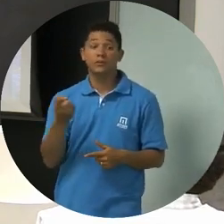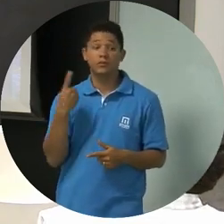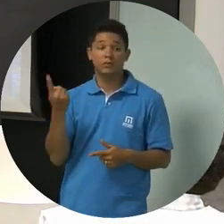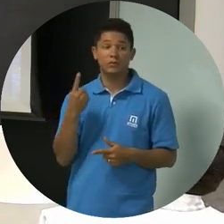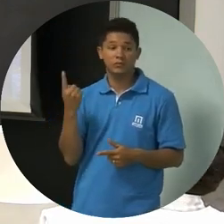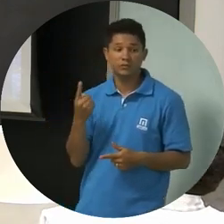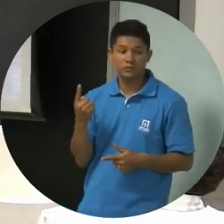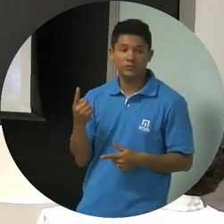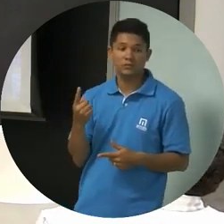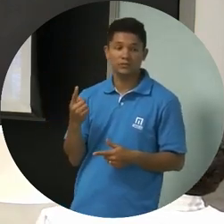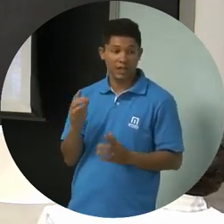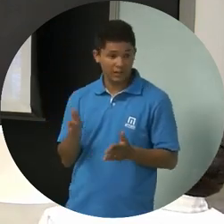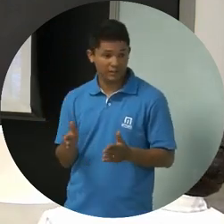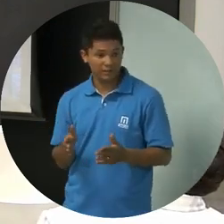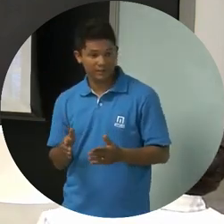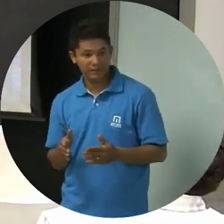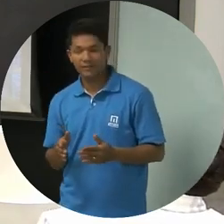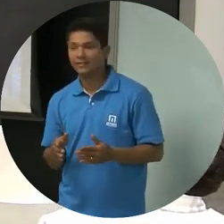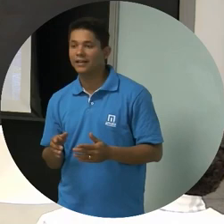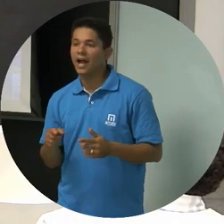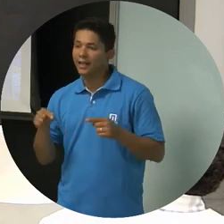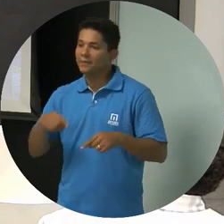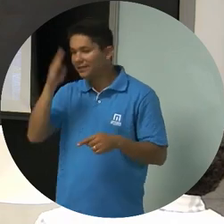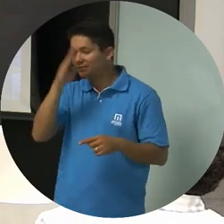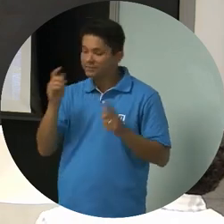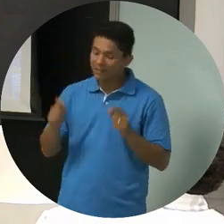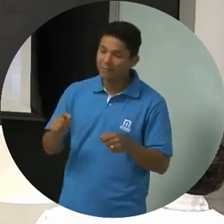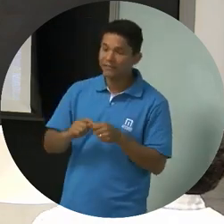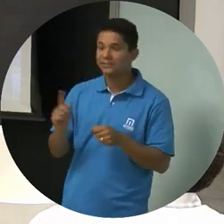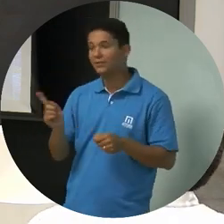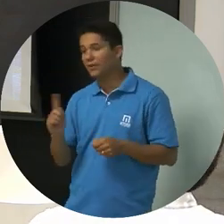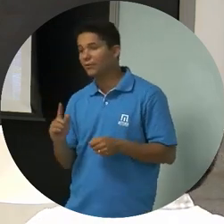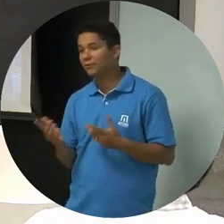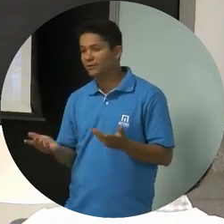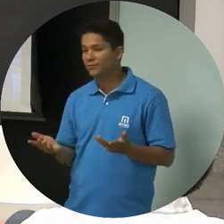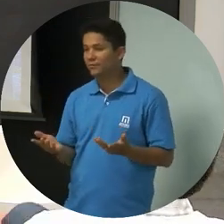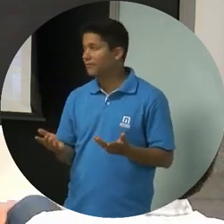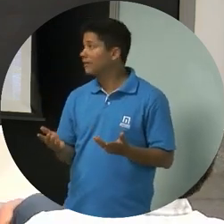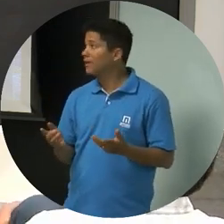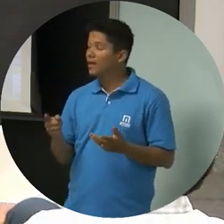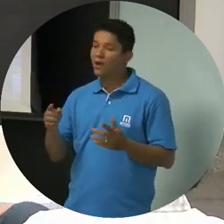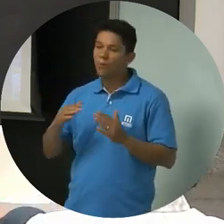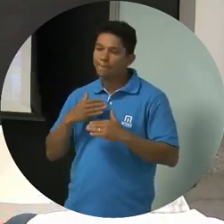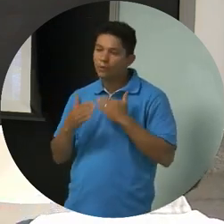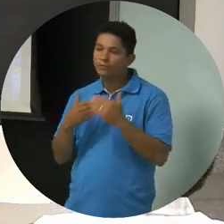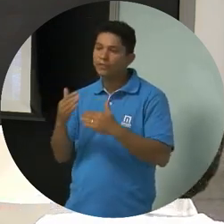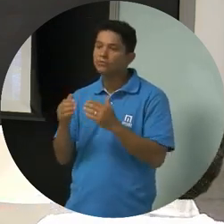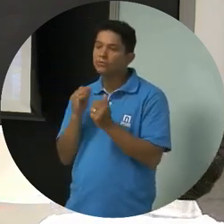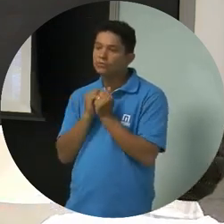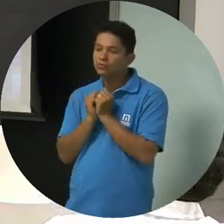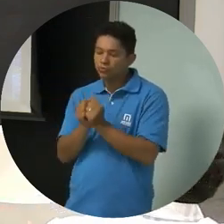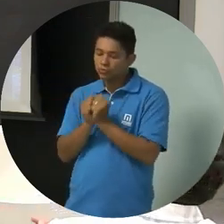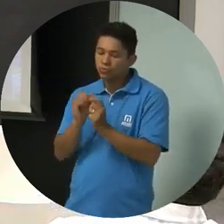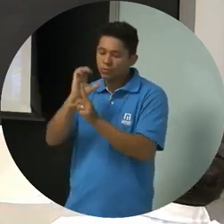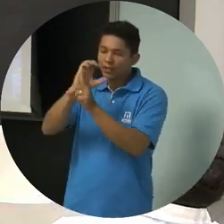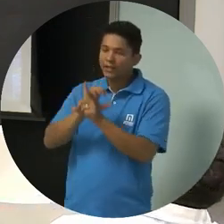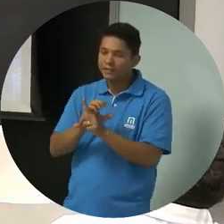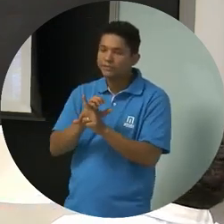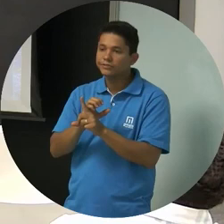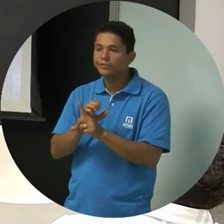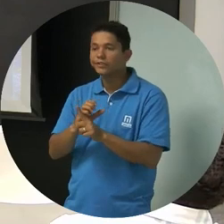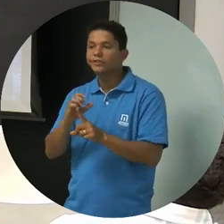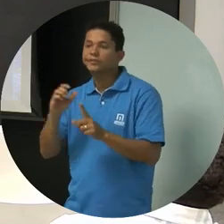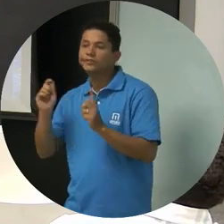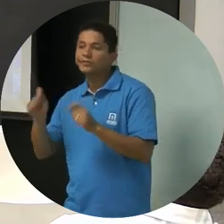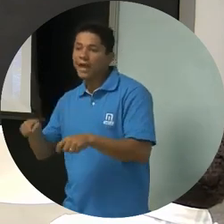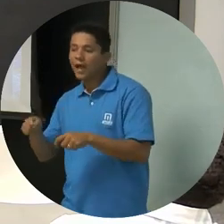pô, acho que dá para fazer isso, acho que dá para fazer aquilo. E nesse processo, a gente, até junto com os clientes, também vai descobrindo o que faz sentido e o que não